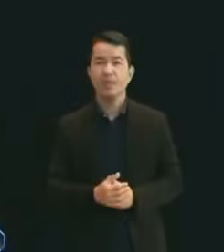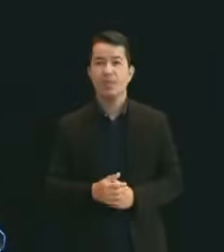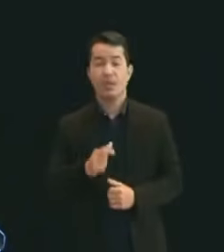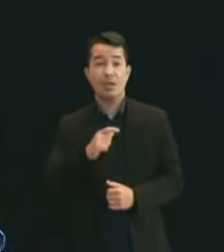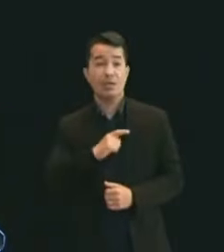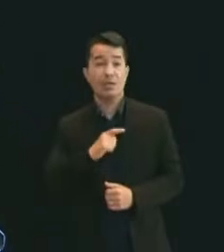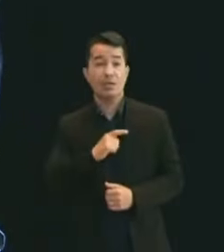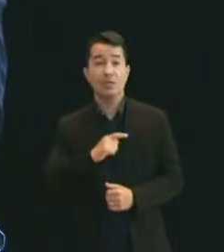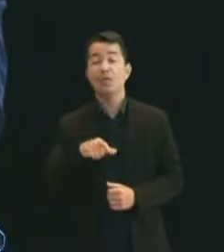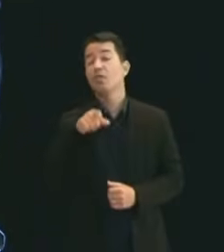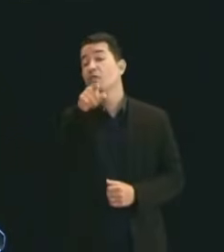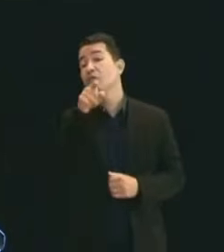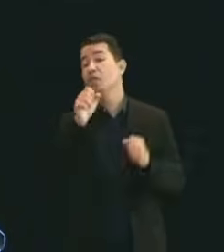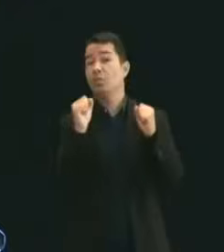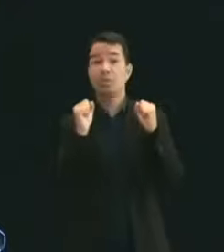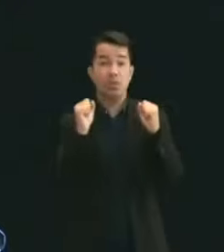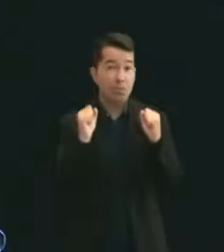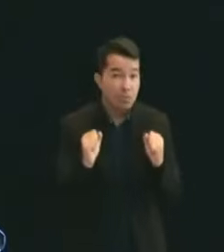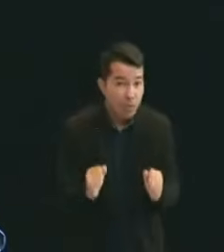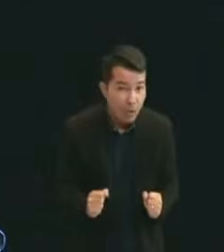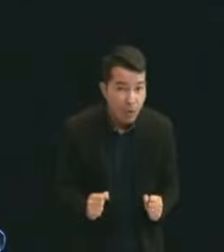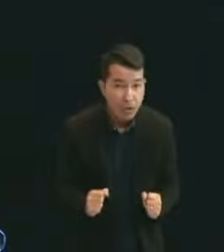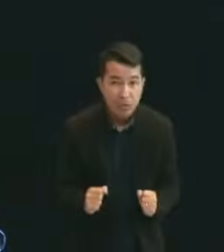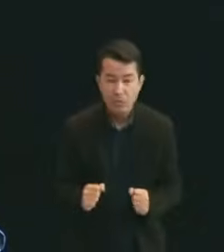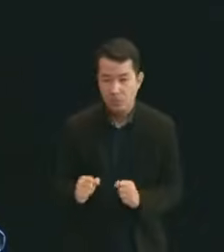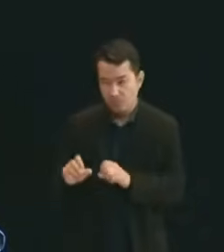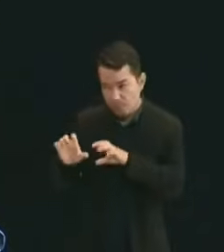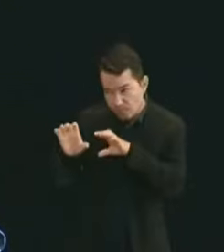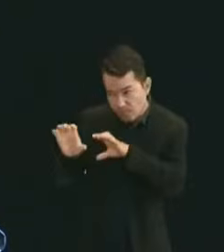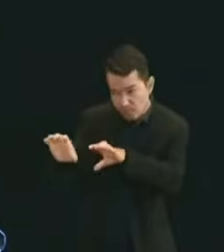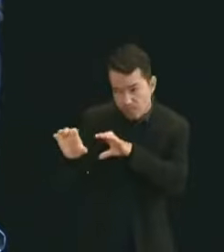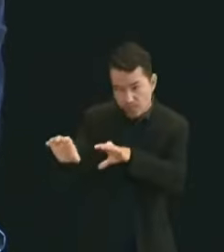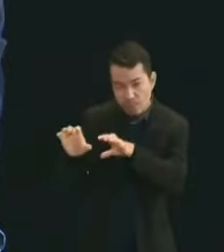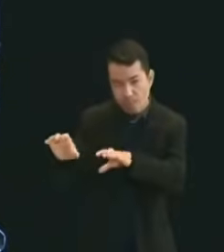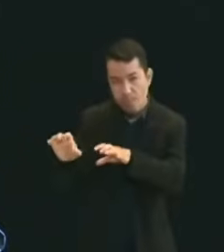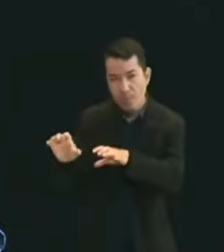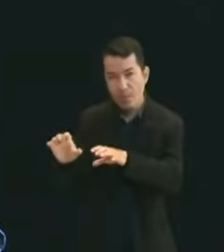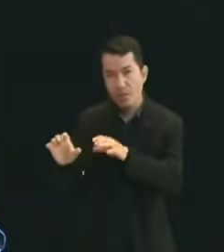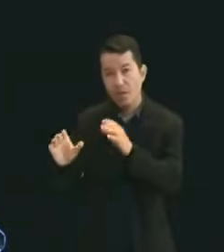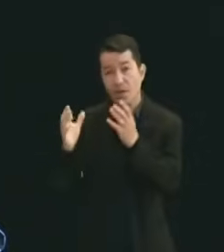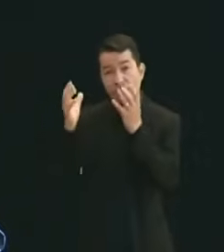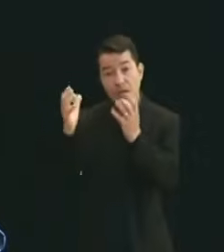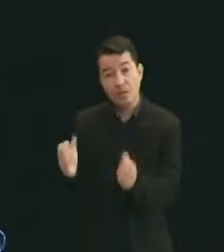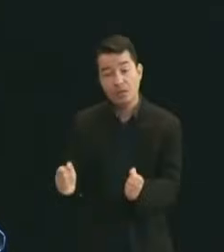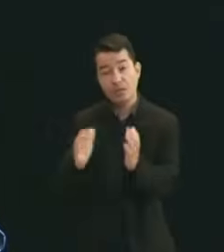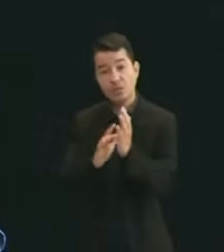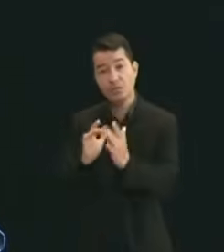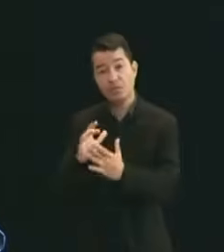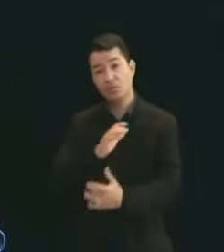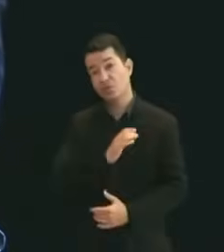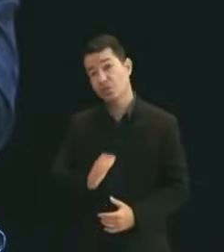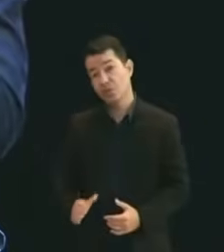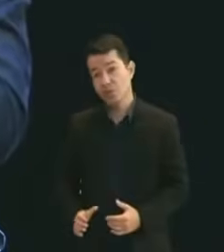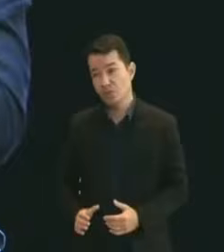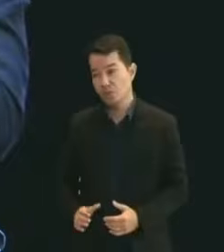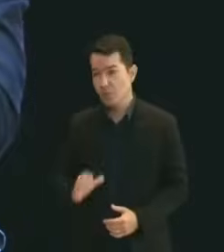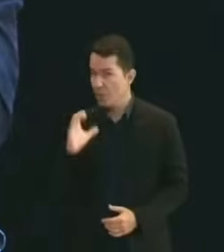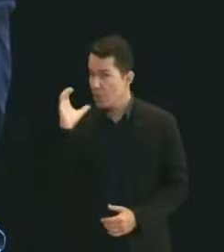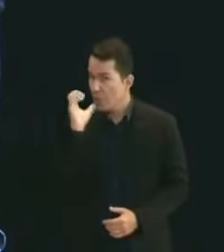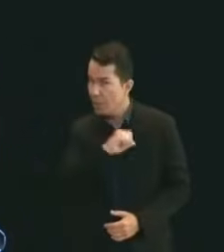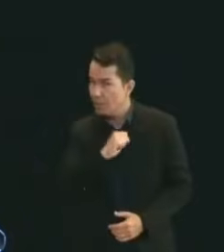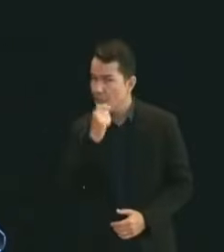Reproduce, ele diz o seguinte: você pode levar uma alma a Cristo em 20 minutos a algumas horas de